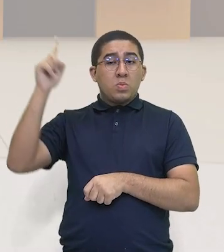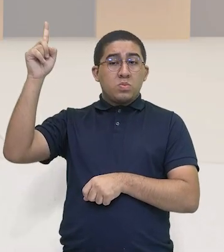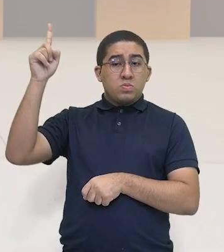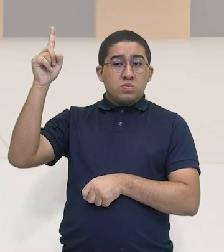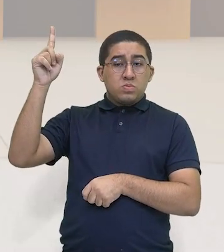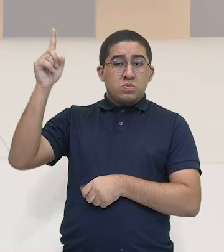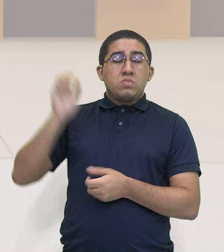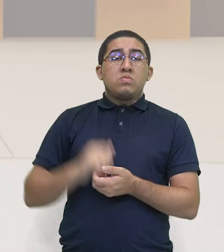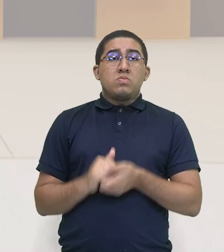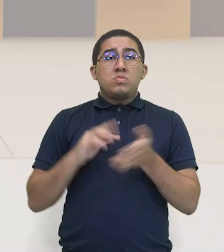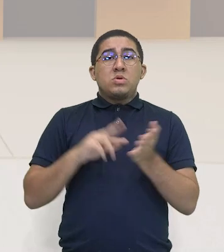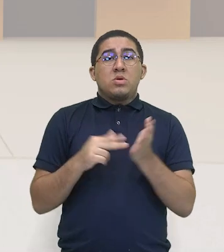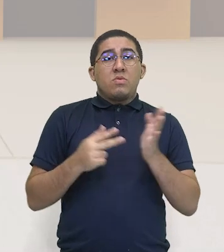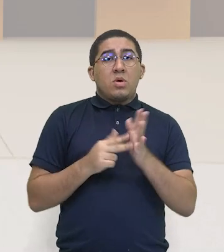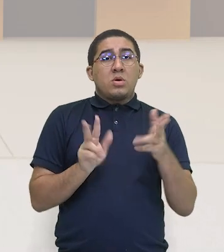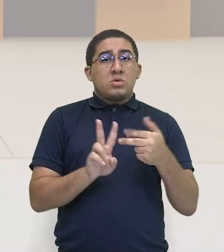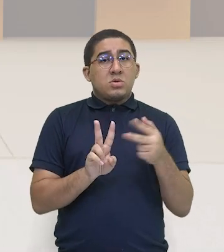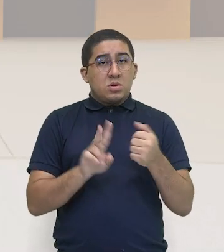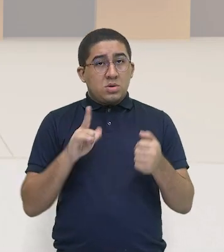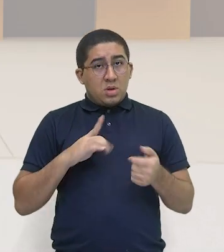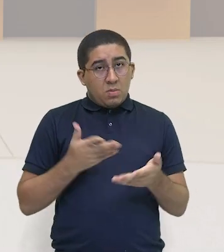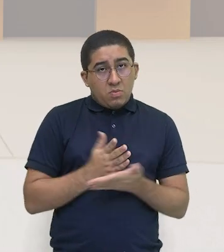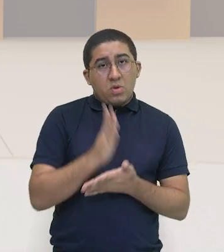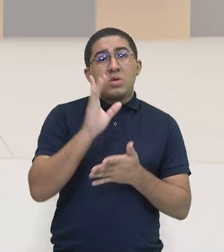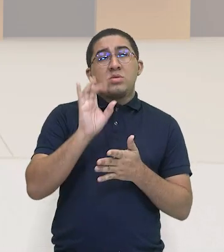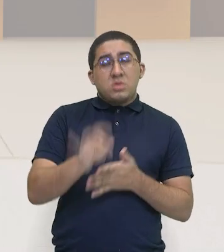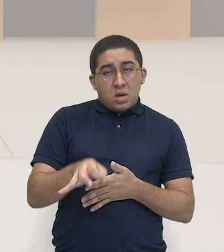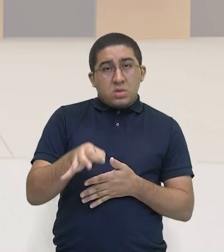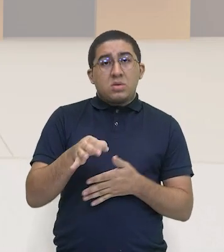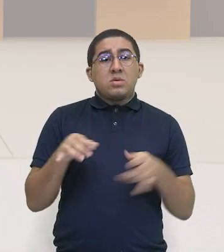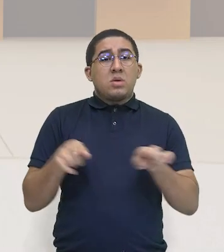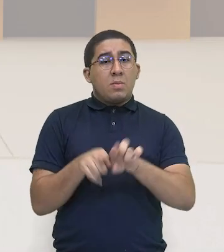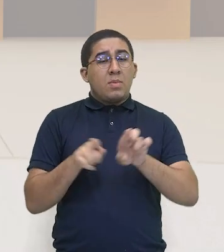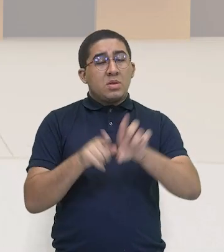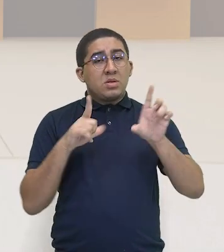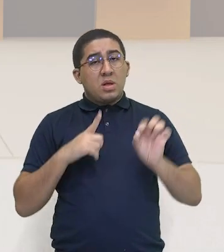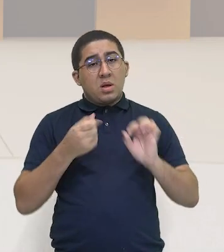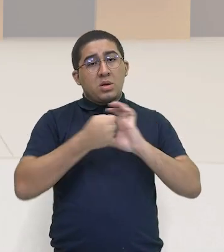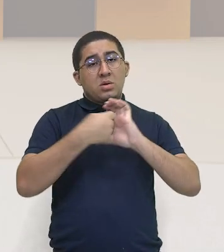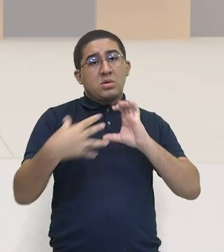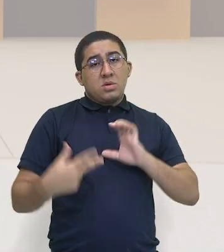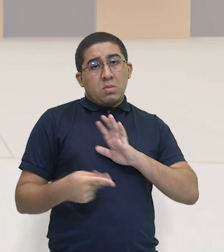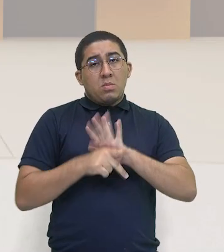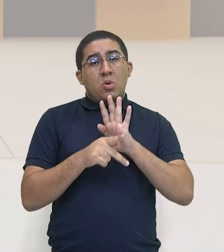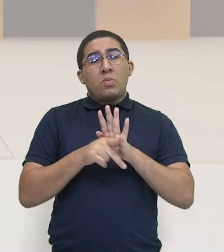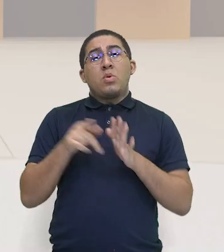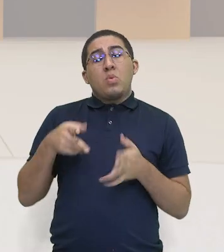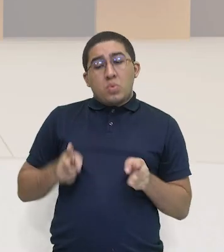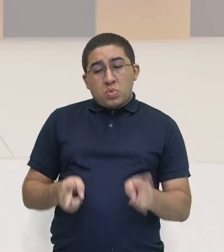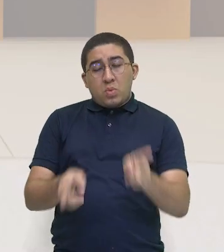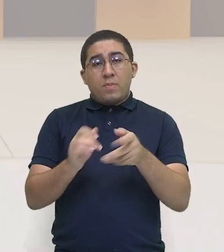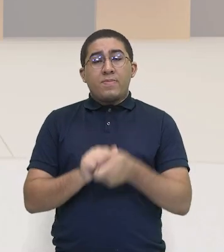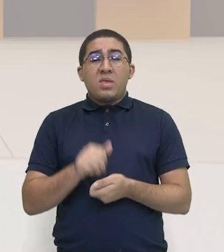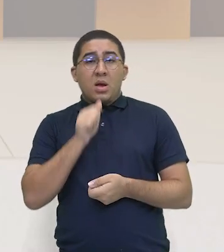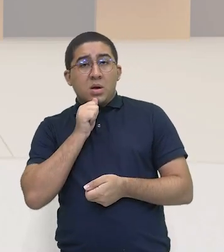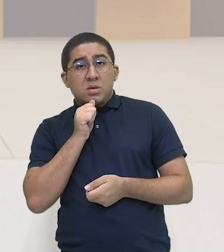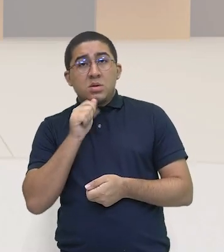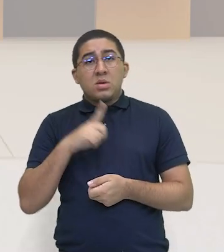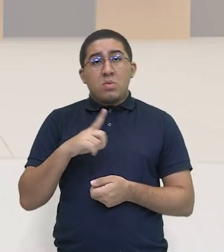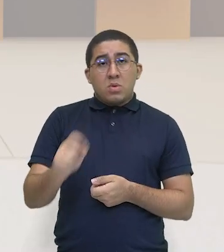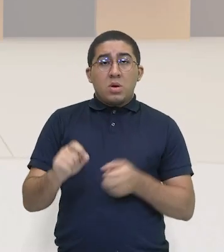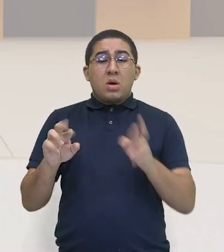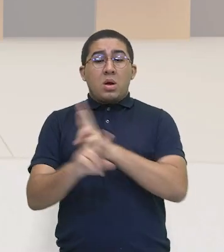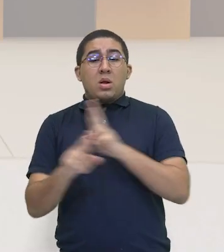que os indígenas sejam reconhecidos, tenham as suas características culturais preservadas, mesmo havendo intercâmbio com